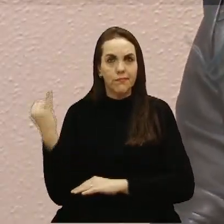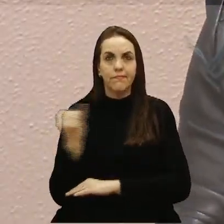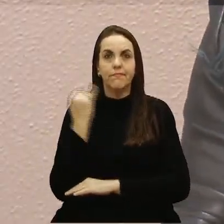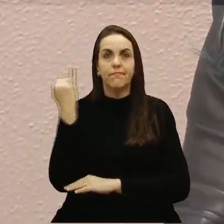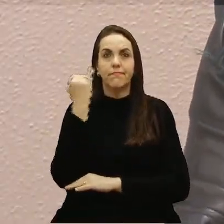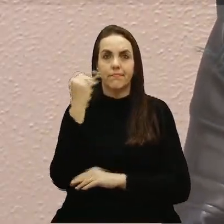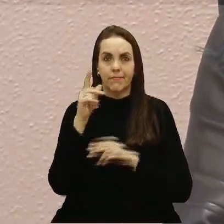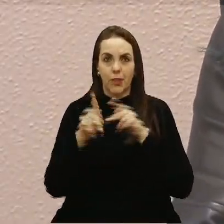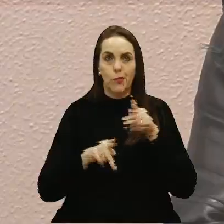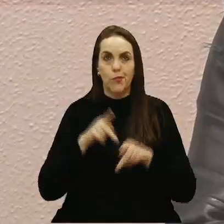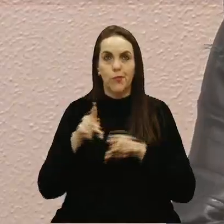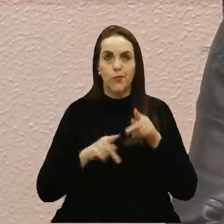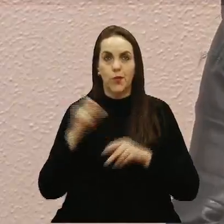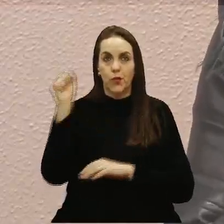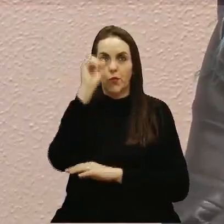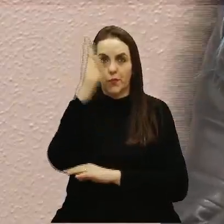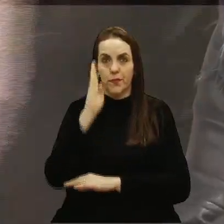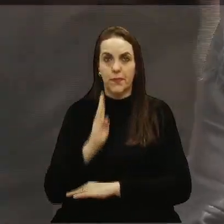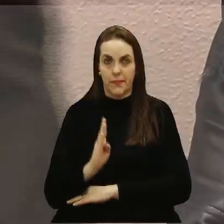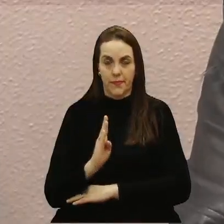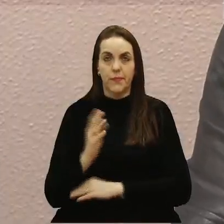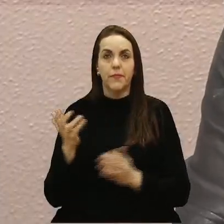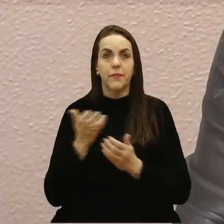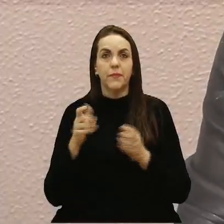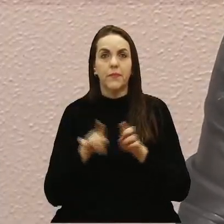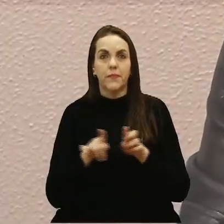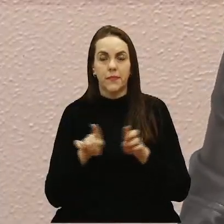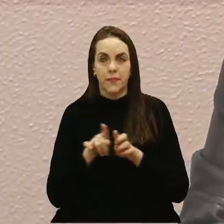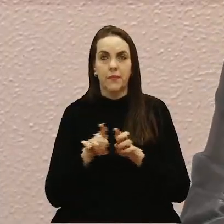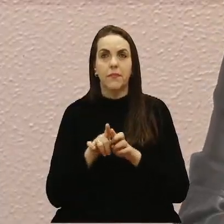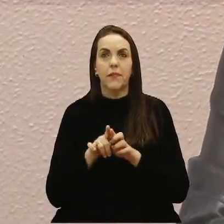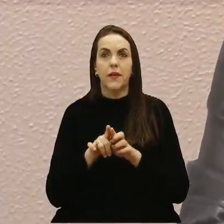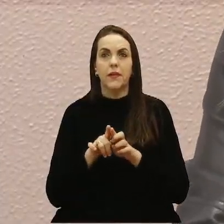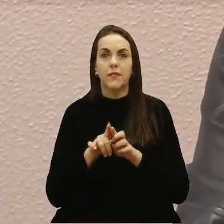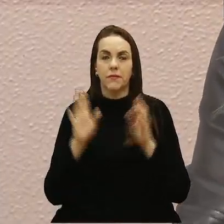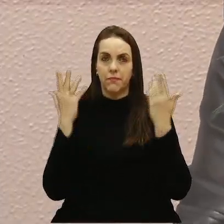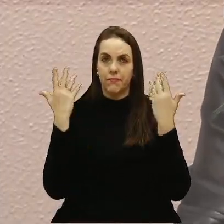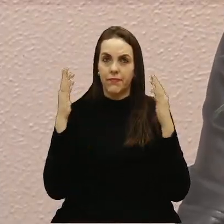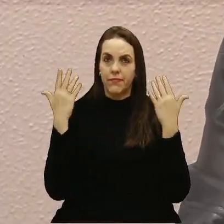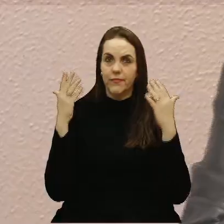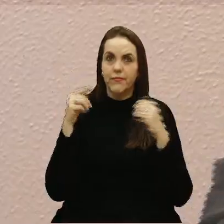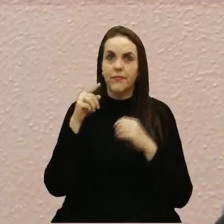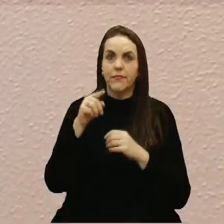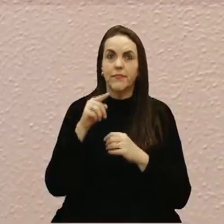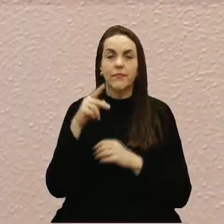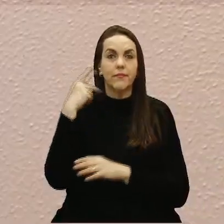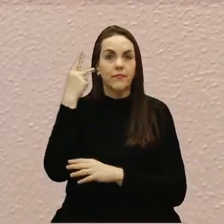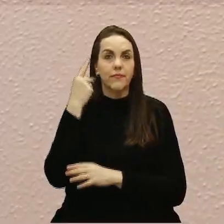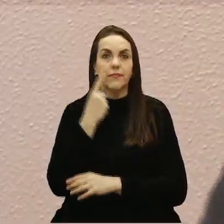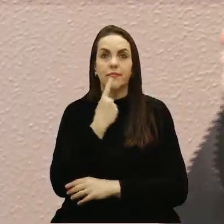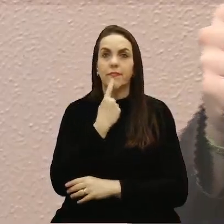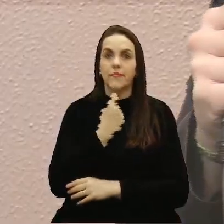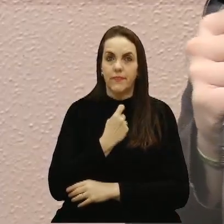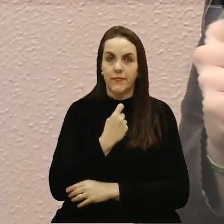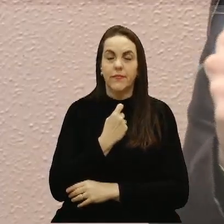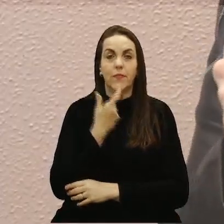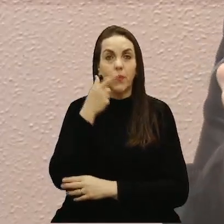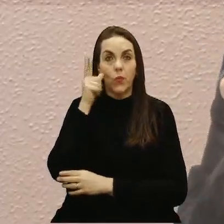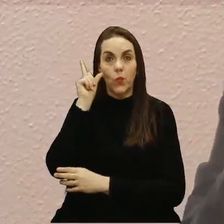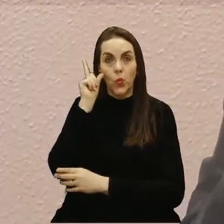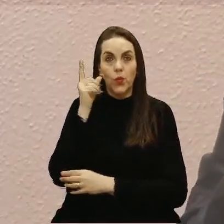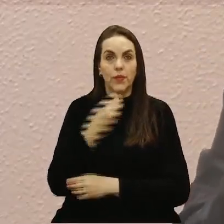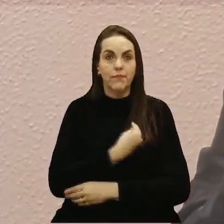presidente. Por isso, eu queria me somar aos votos de congratulação da vereadora Rose, que ontem nós